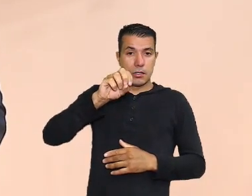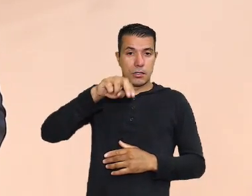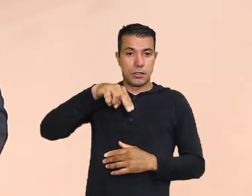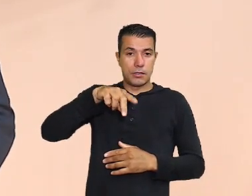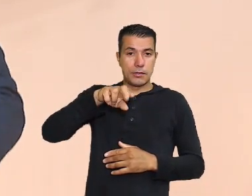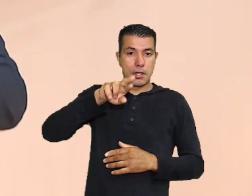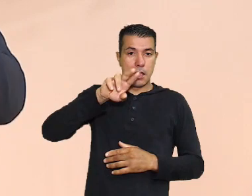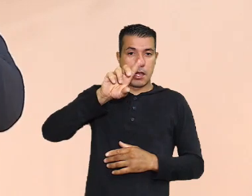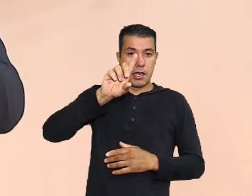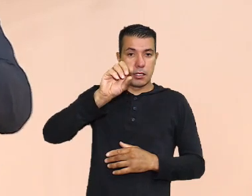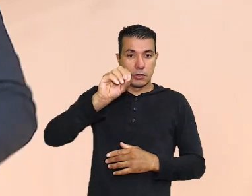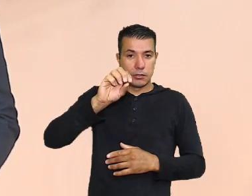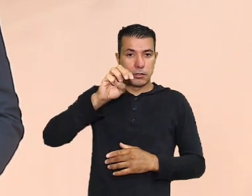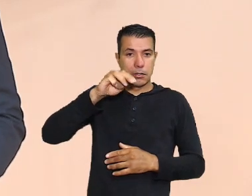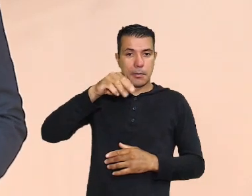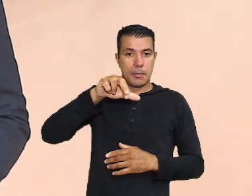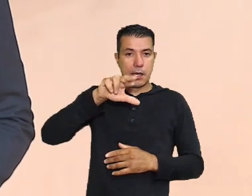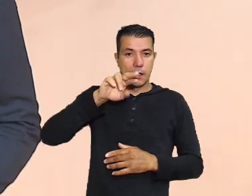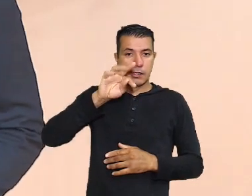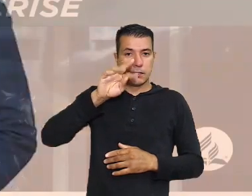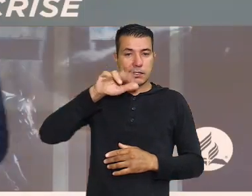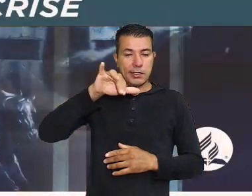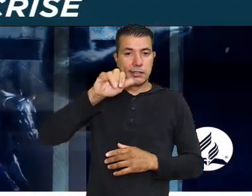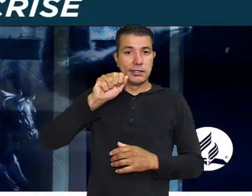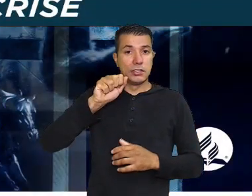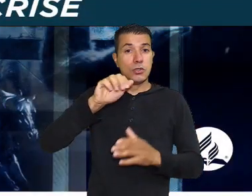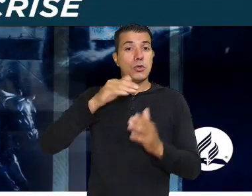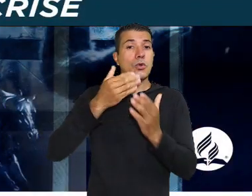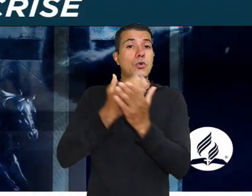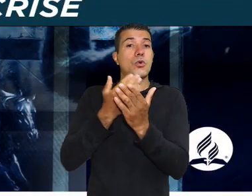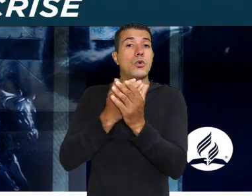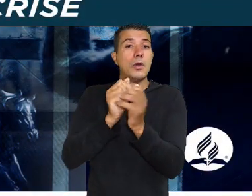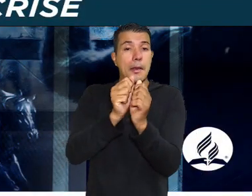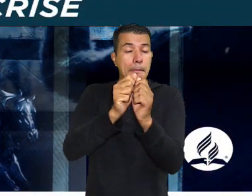ao estudo do livro do Apocalipse.